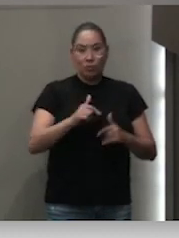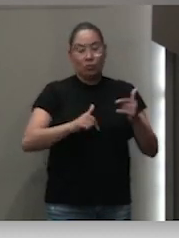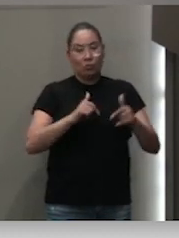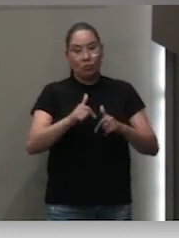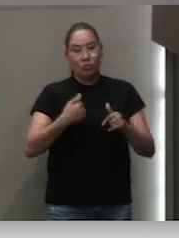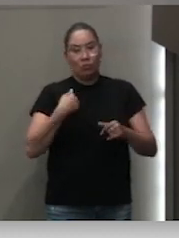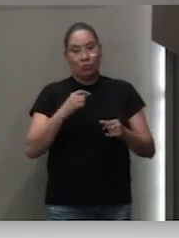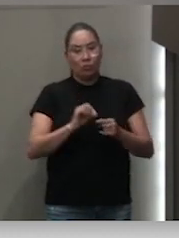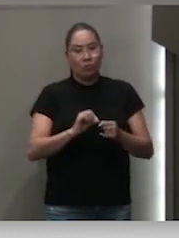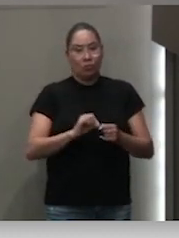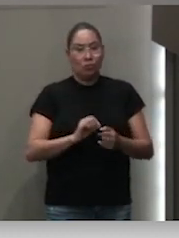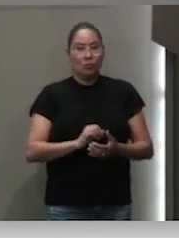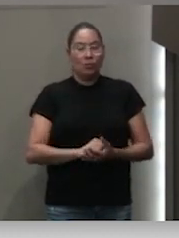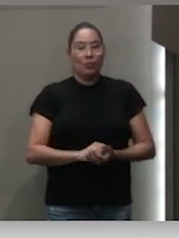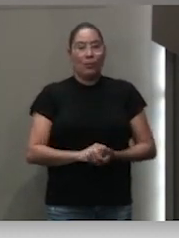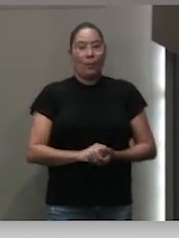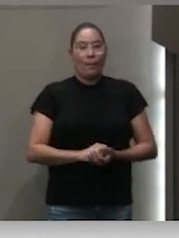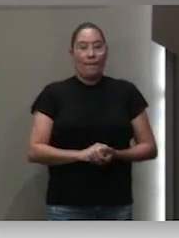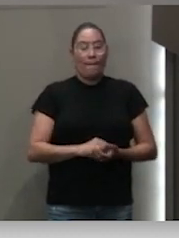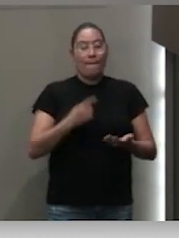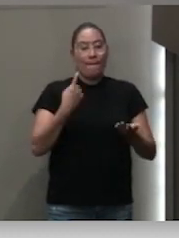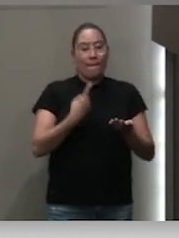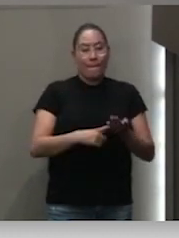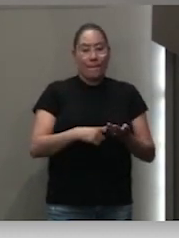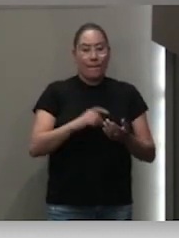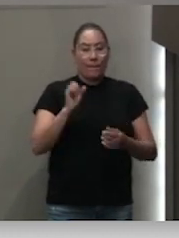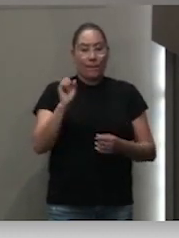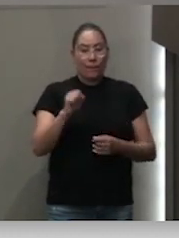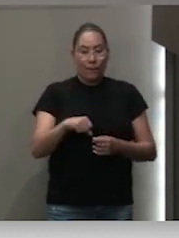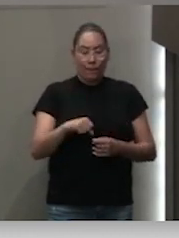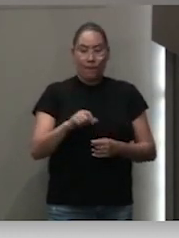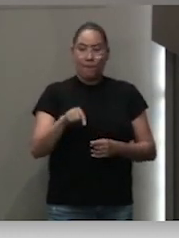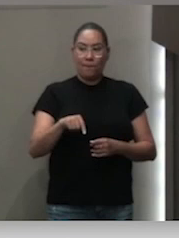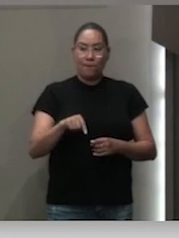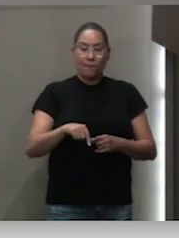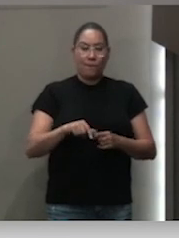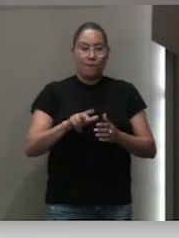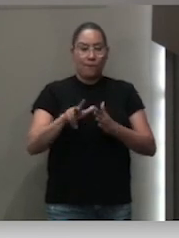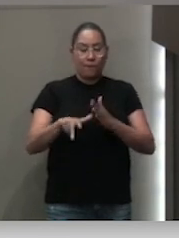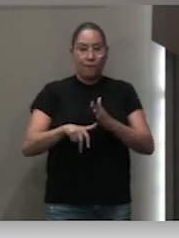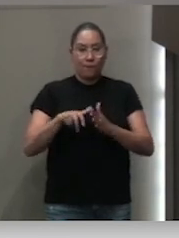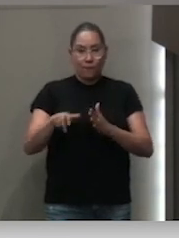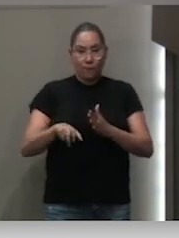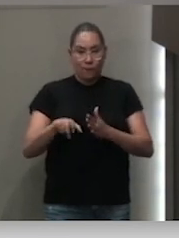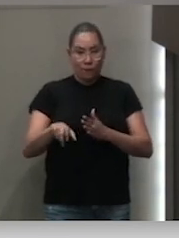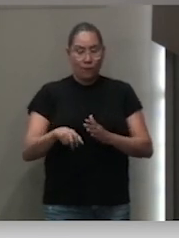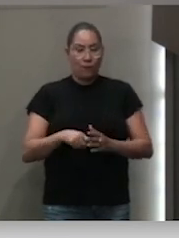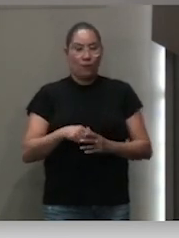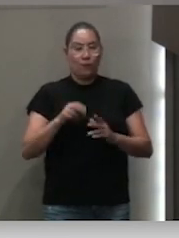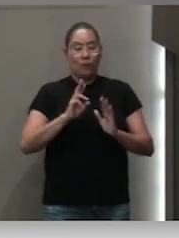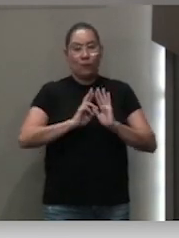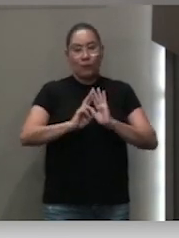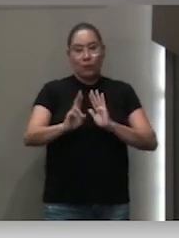faz e foi um compromisso sim desse agronegócio que representa 60 mais de